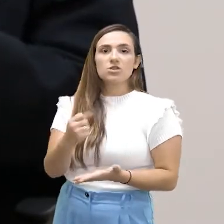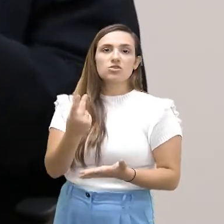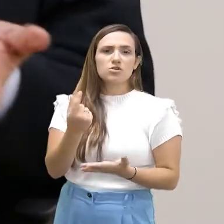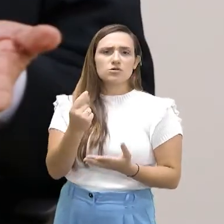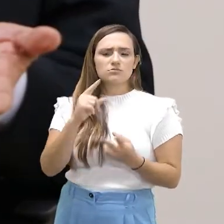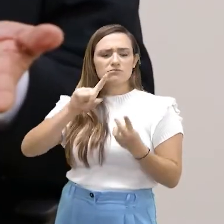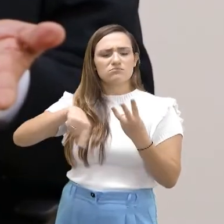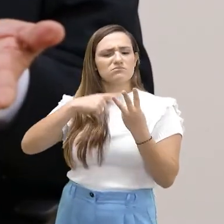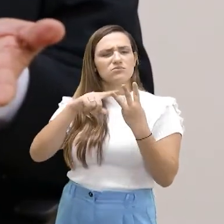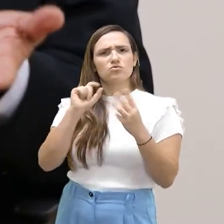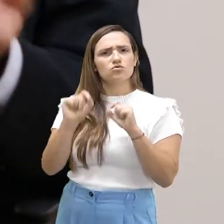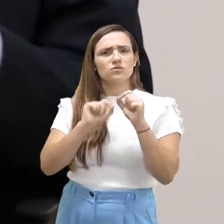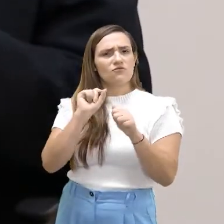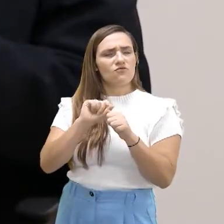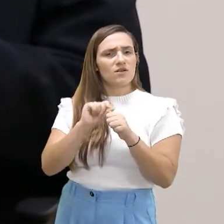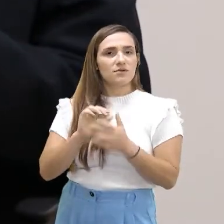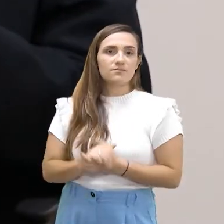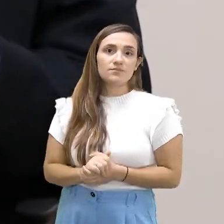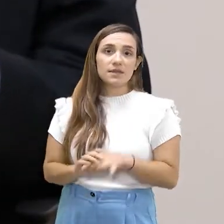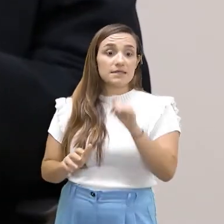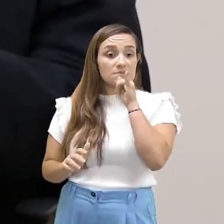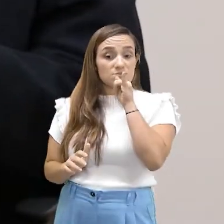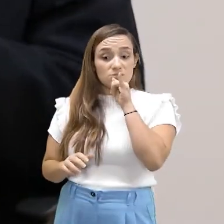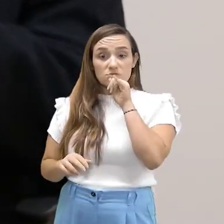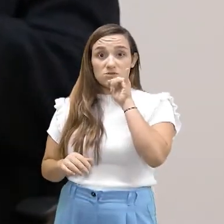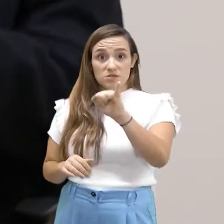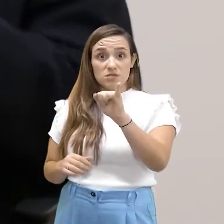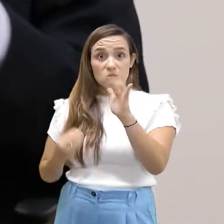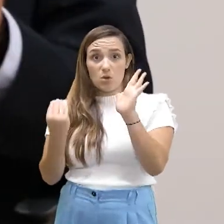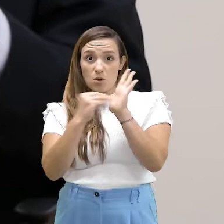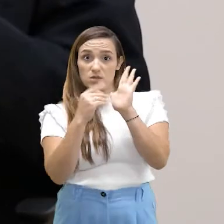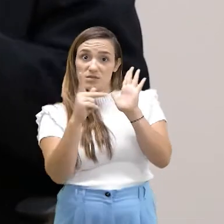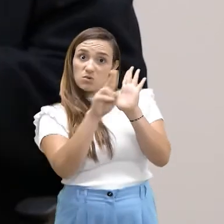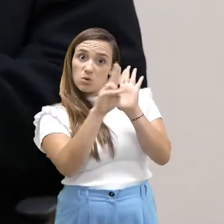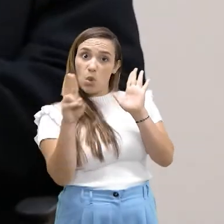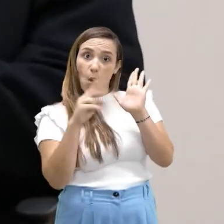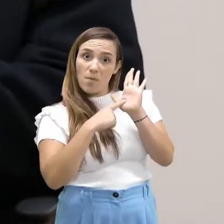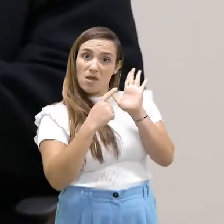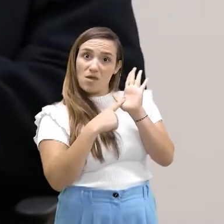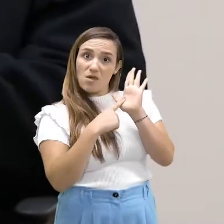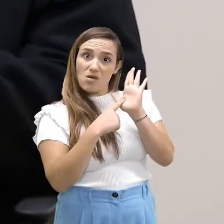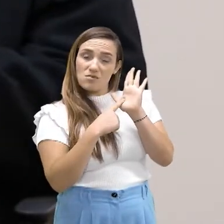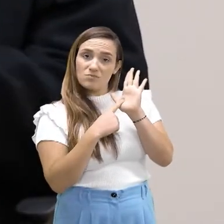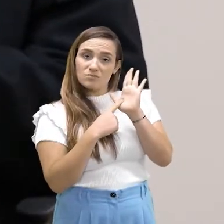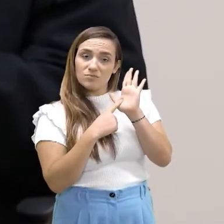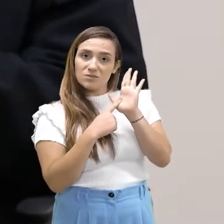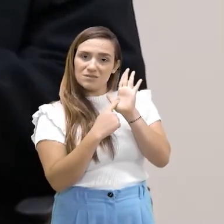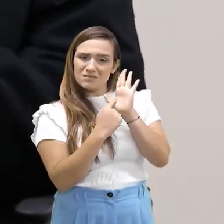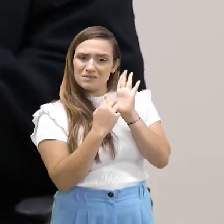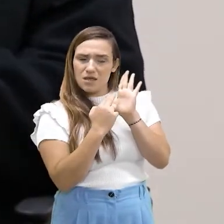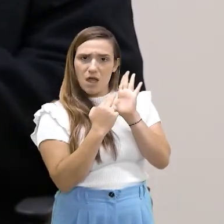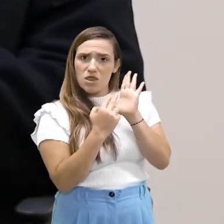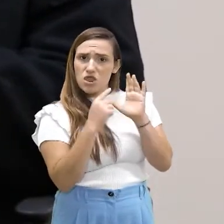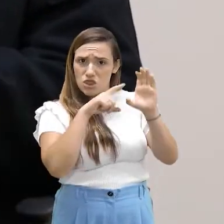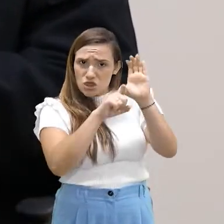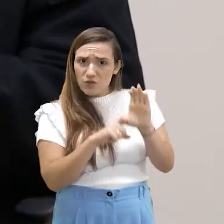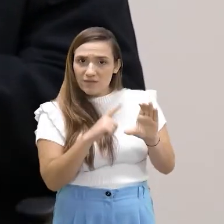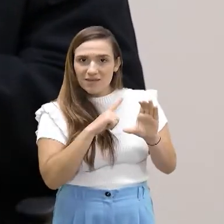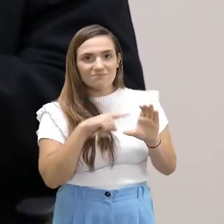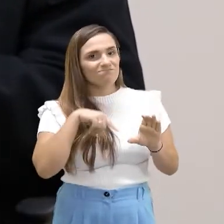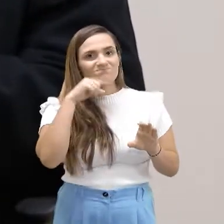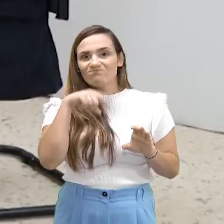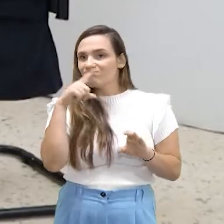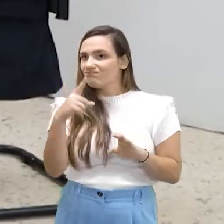E o que isto ocasiona? A pessoa que tem um nome no cartório de protesto, obviamente, fica impossibilitada de